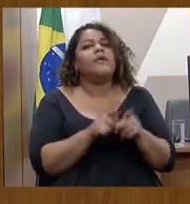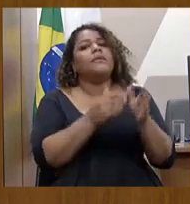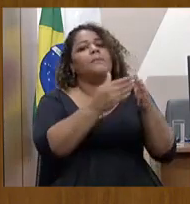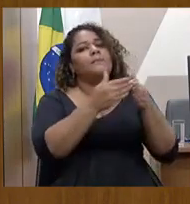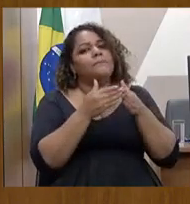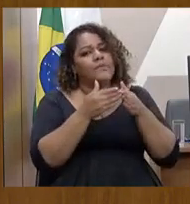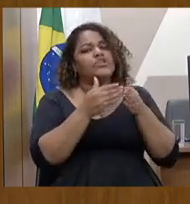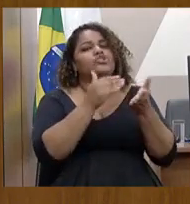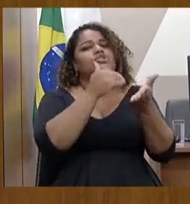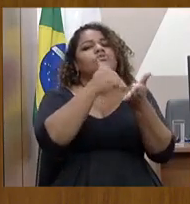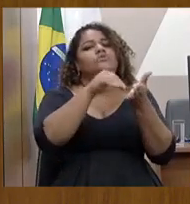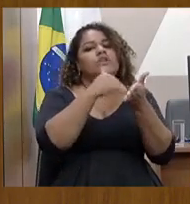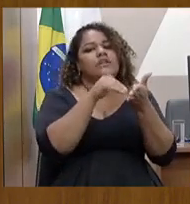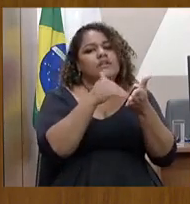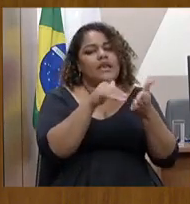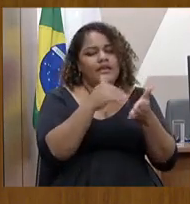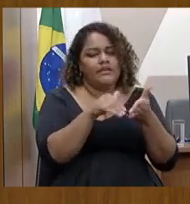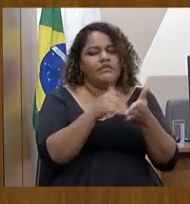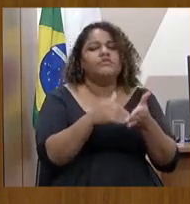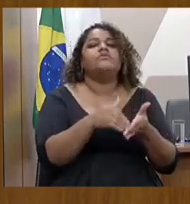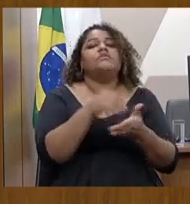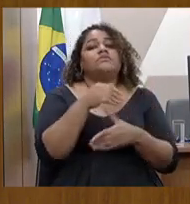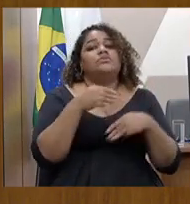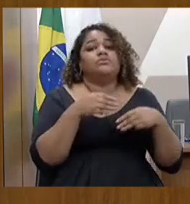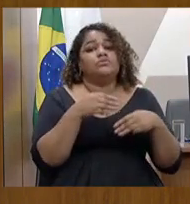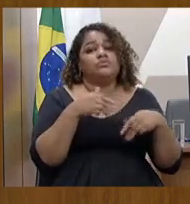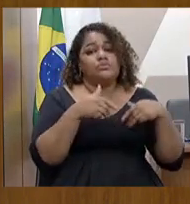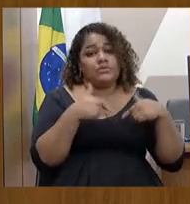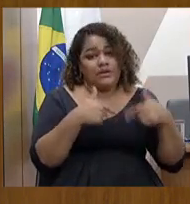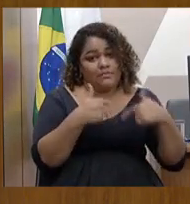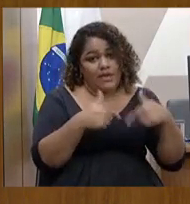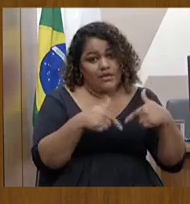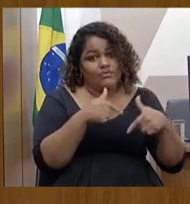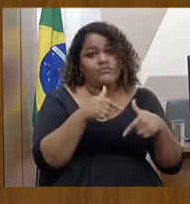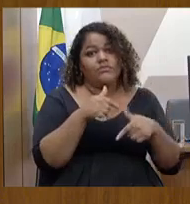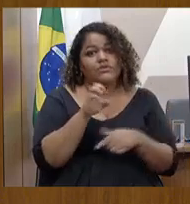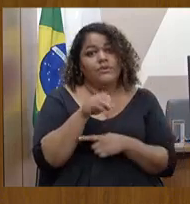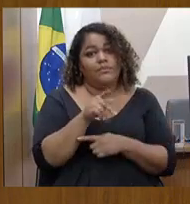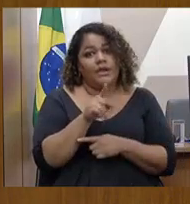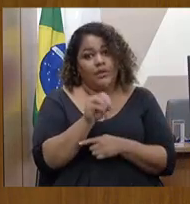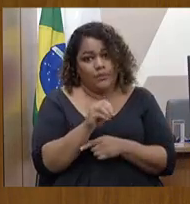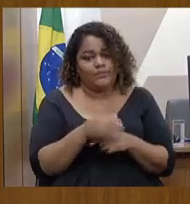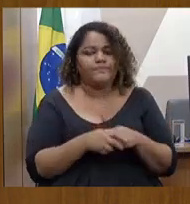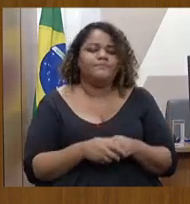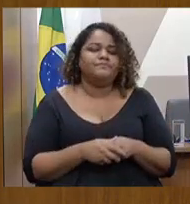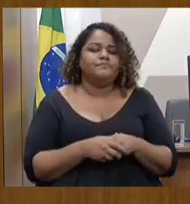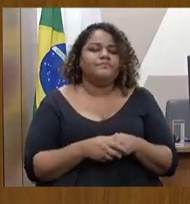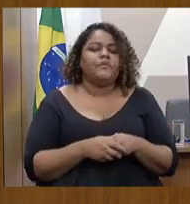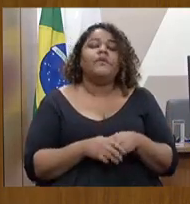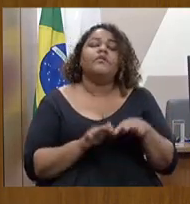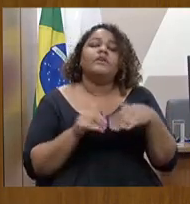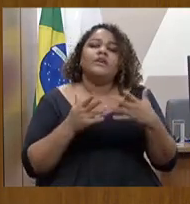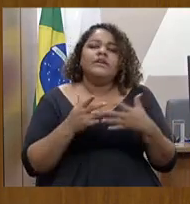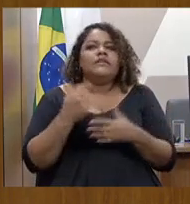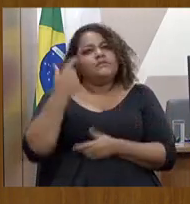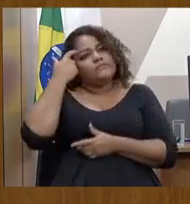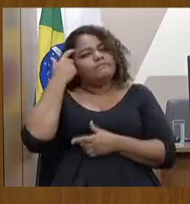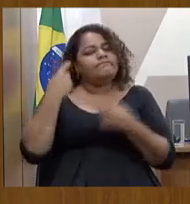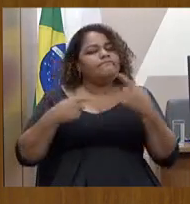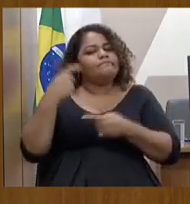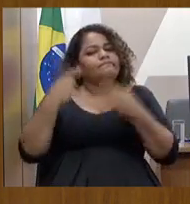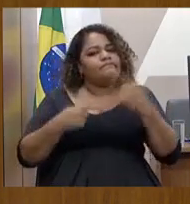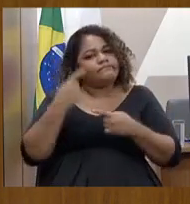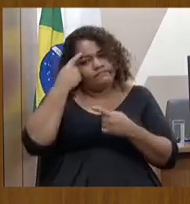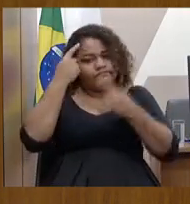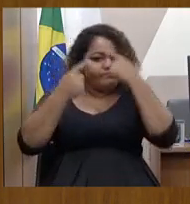E aí traz para esse debate público para que possamos tirar daqui ideias ou trazer o debate aquilo que